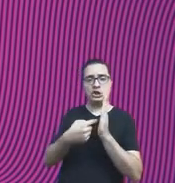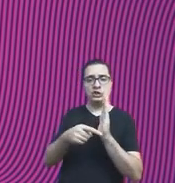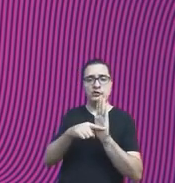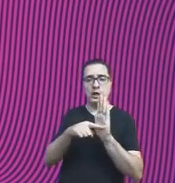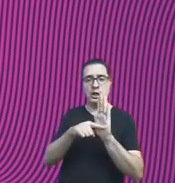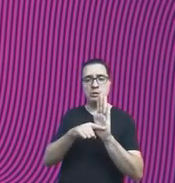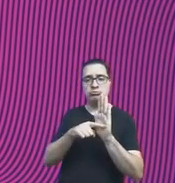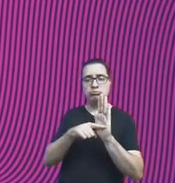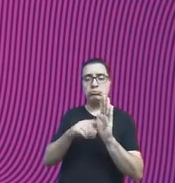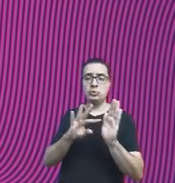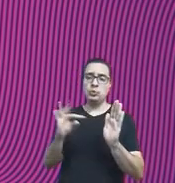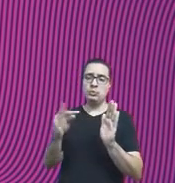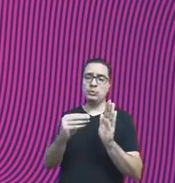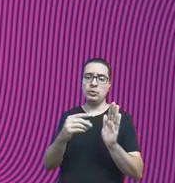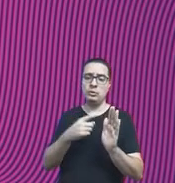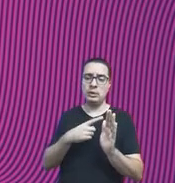todo.